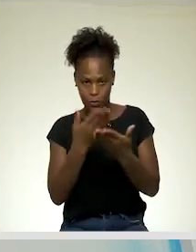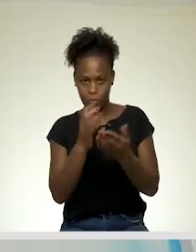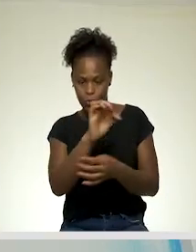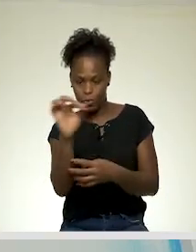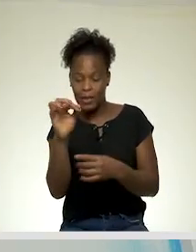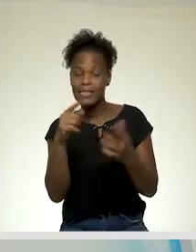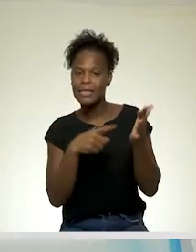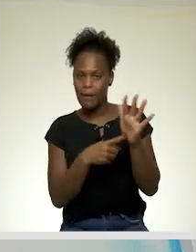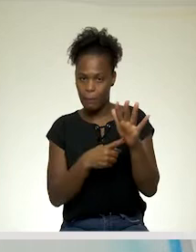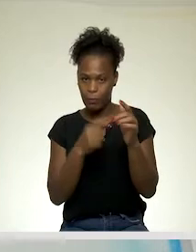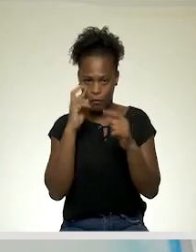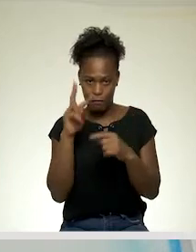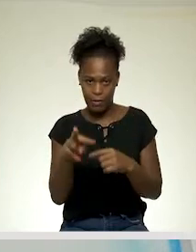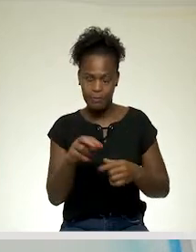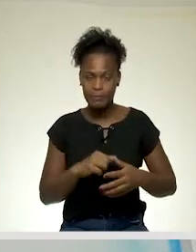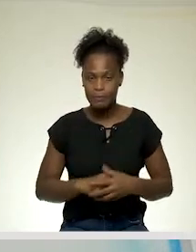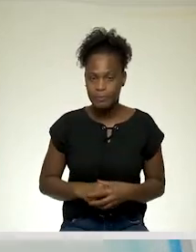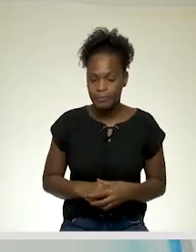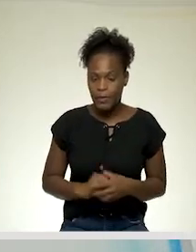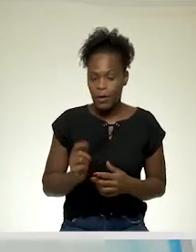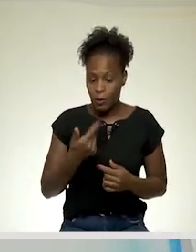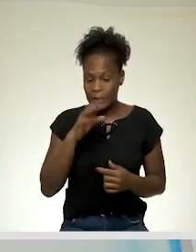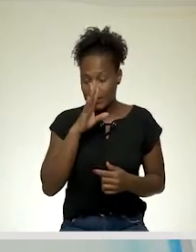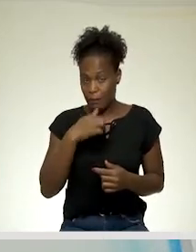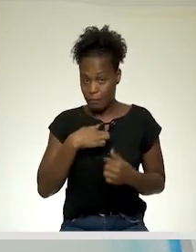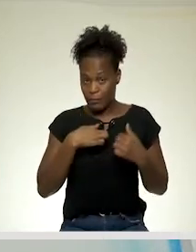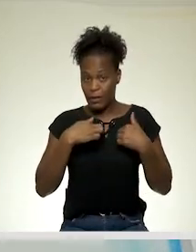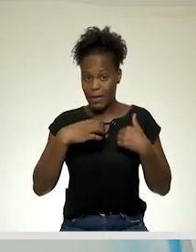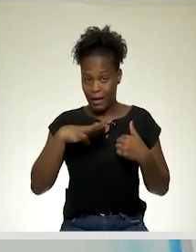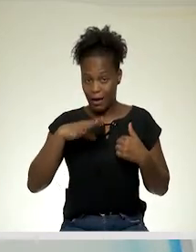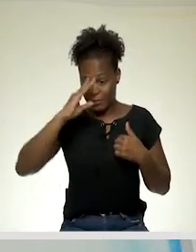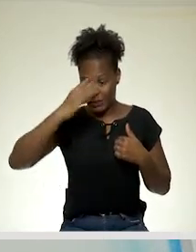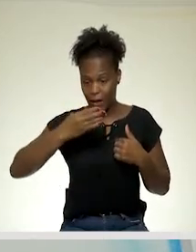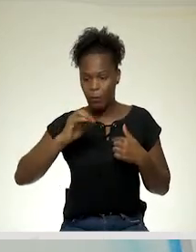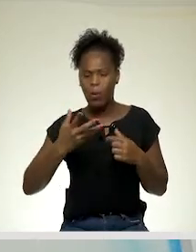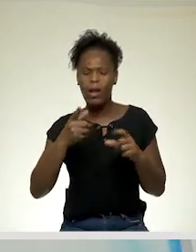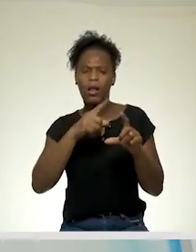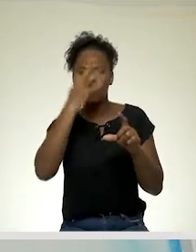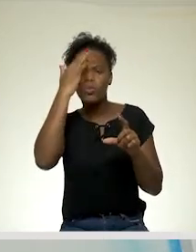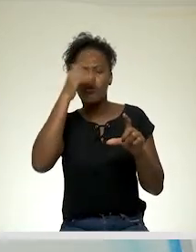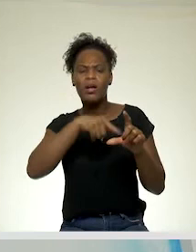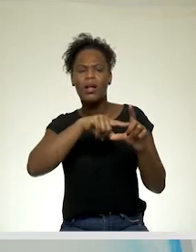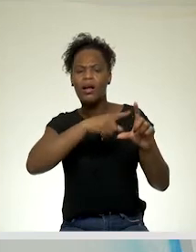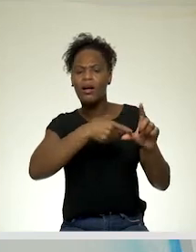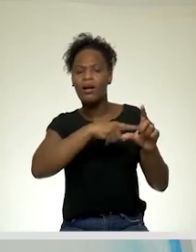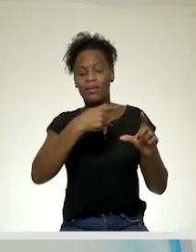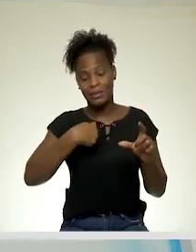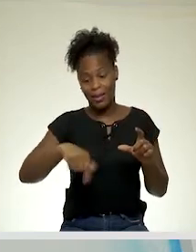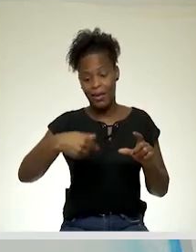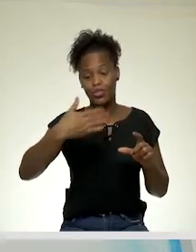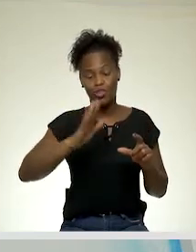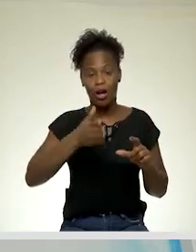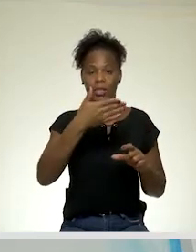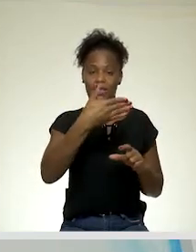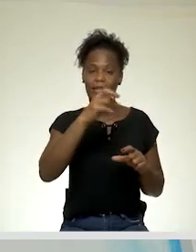exemplo. Nós temos aqui, se eu quiser saber a amplitude desse ângulo, que nós já temos aqui 120, o